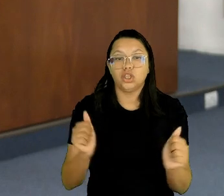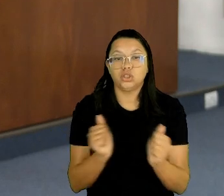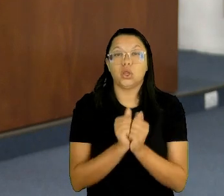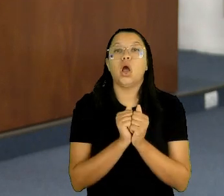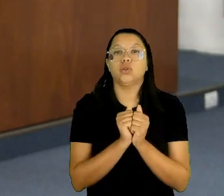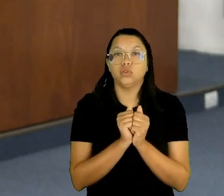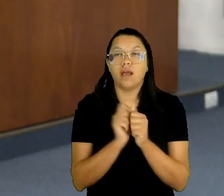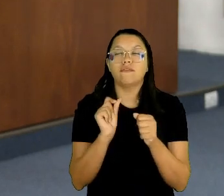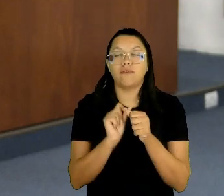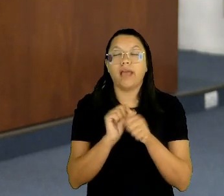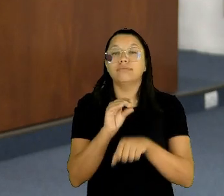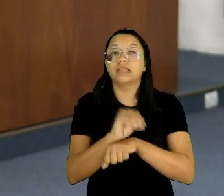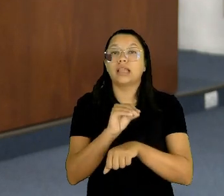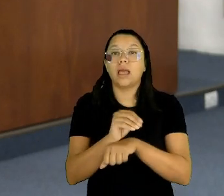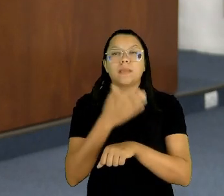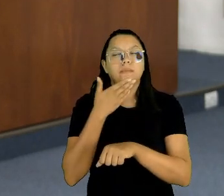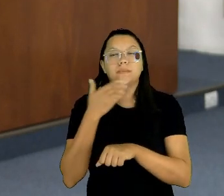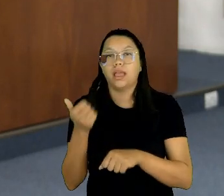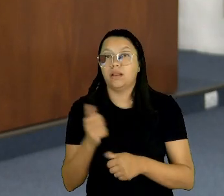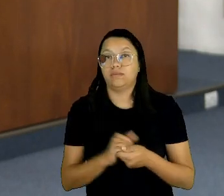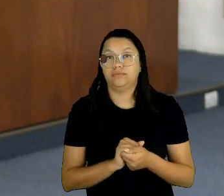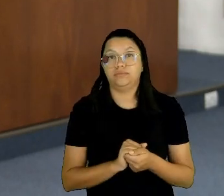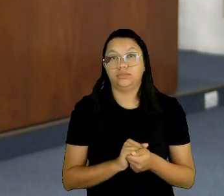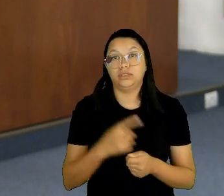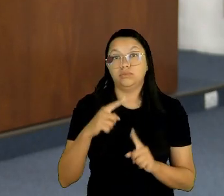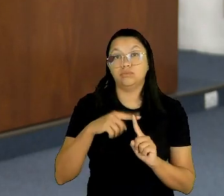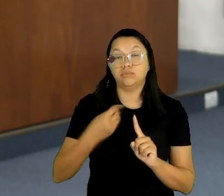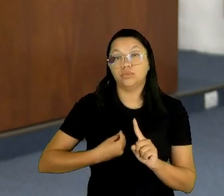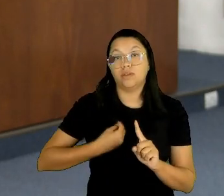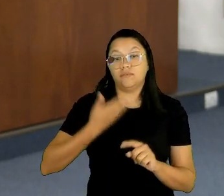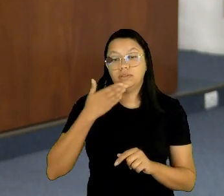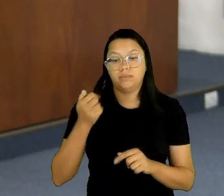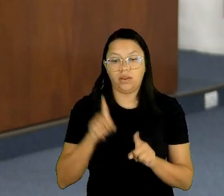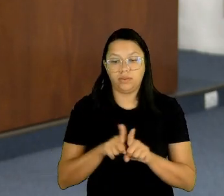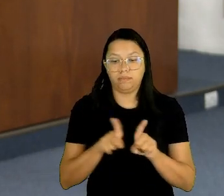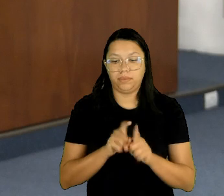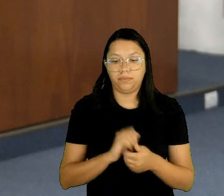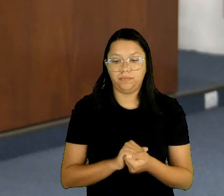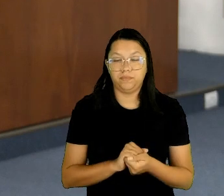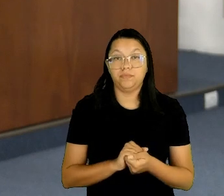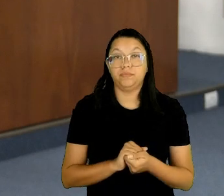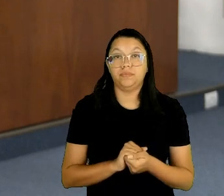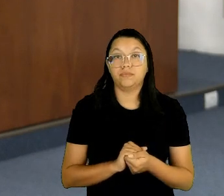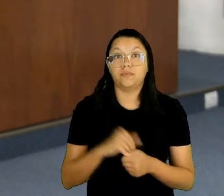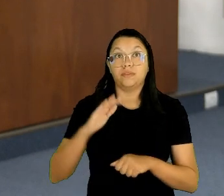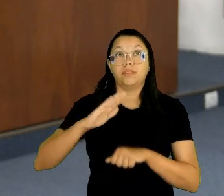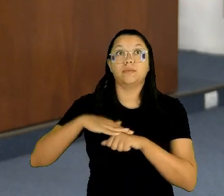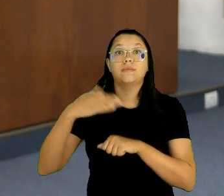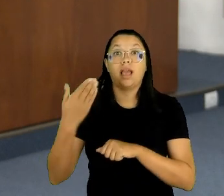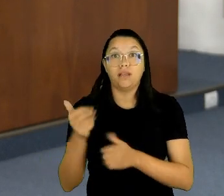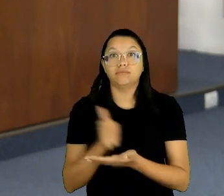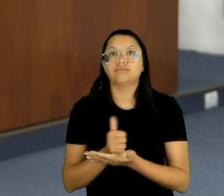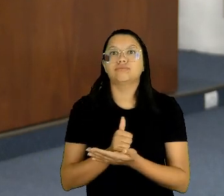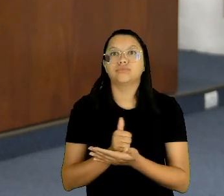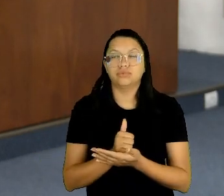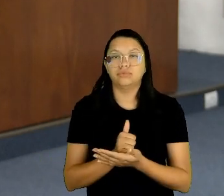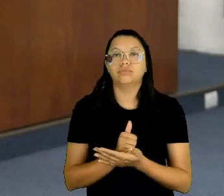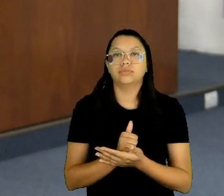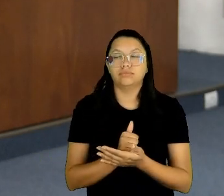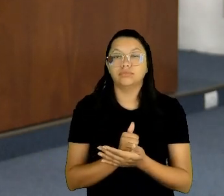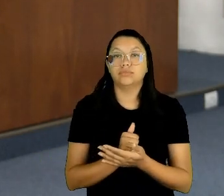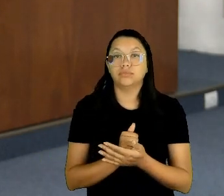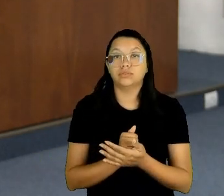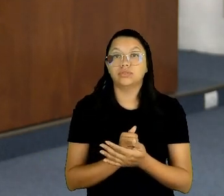de vida associado faz um tratamento mais efetivo e um estilo de vida mais saudável. Além do controle